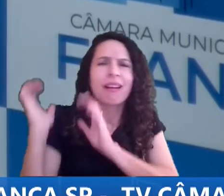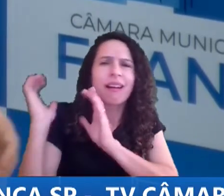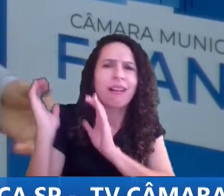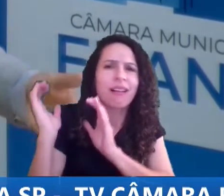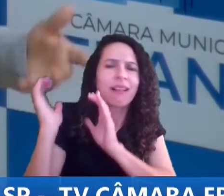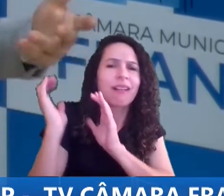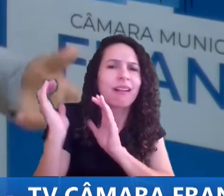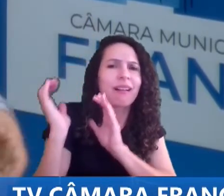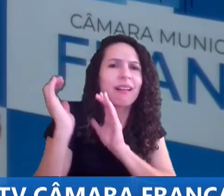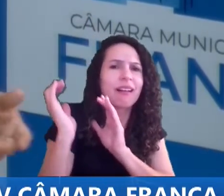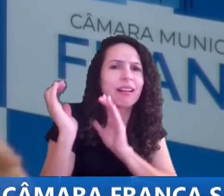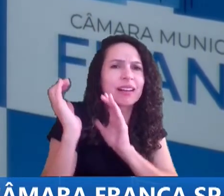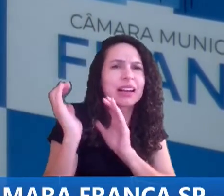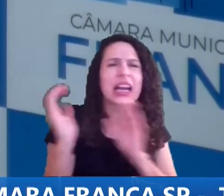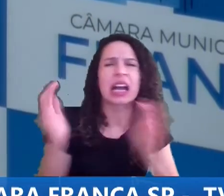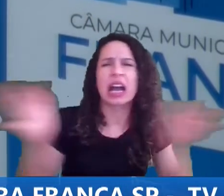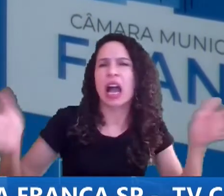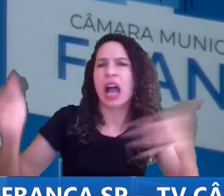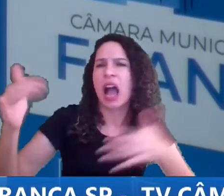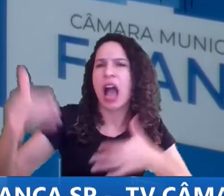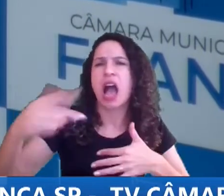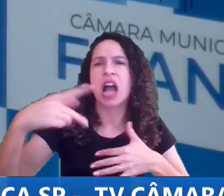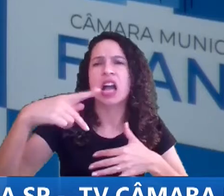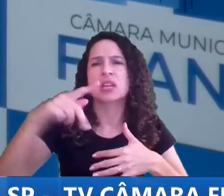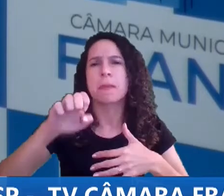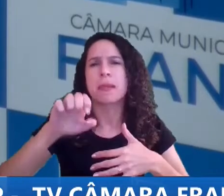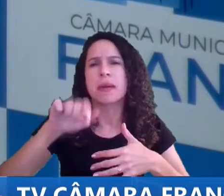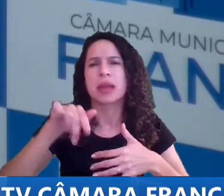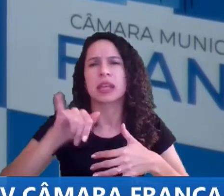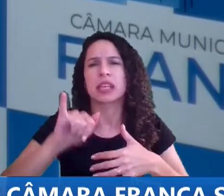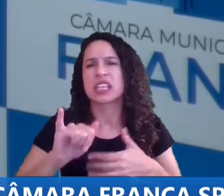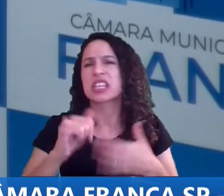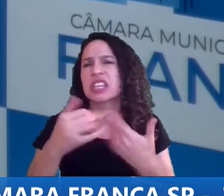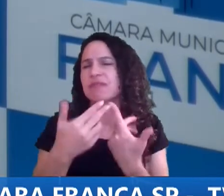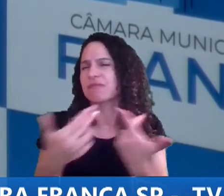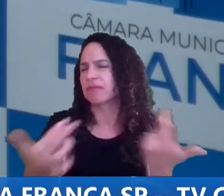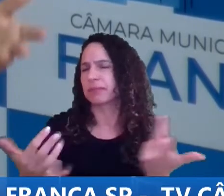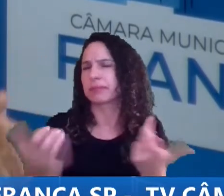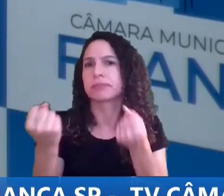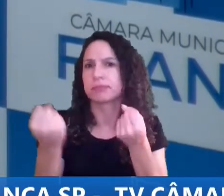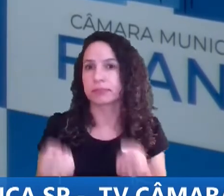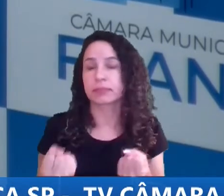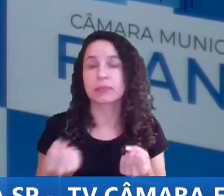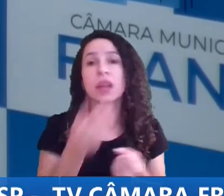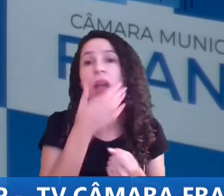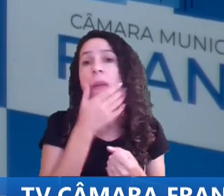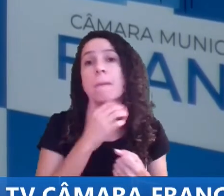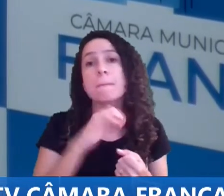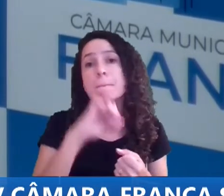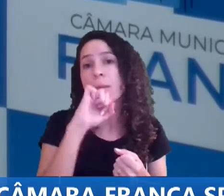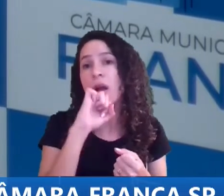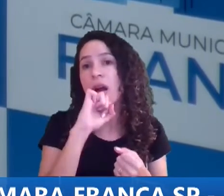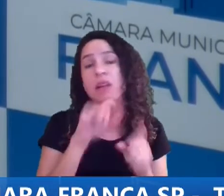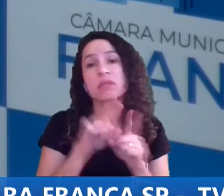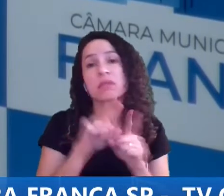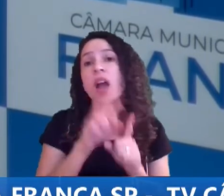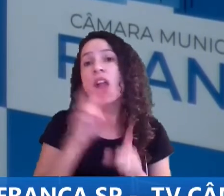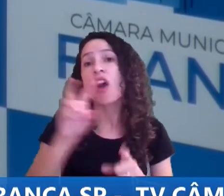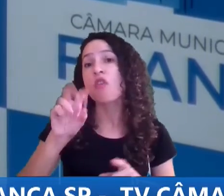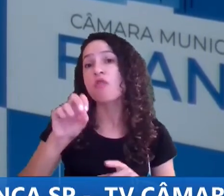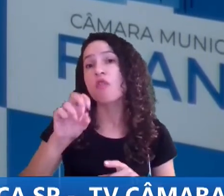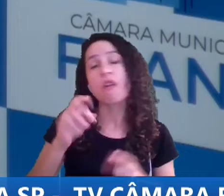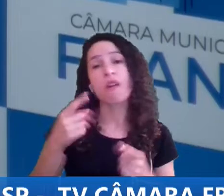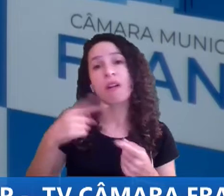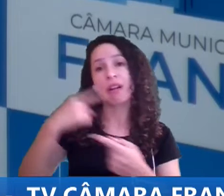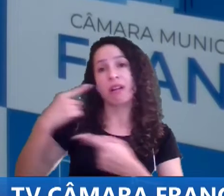ali carregando caixas de piqui, etc. e tal. E meu pai também, com o meu avô, teve a mesma situação. Para